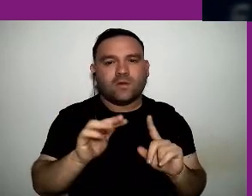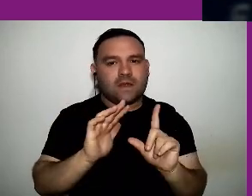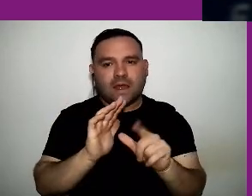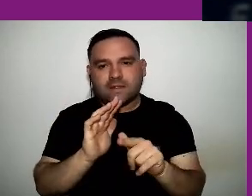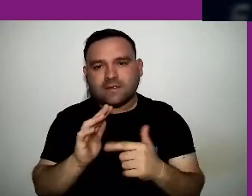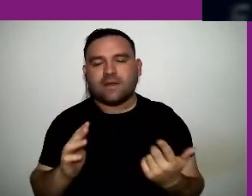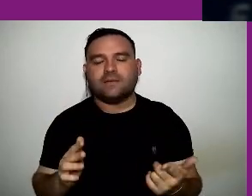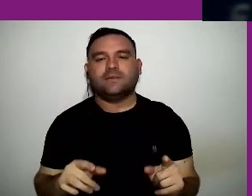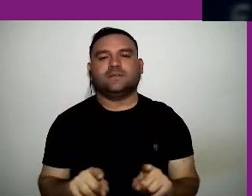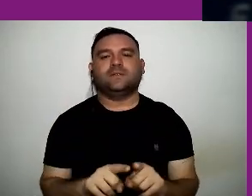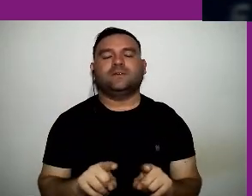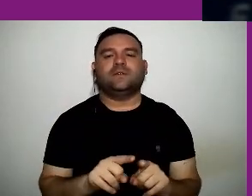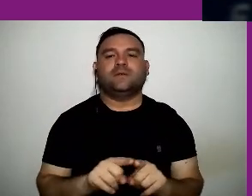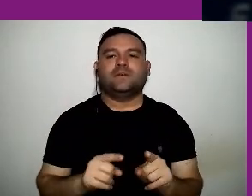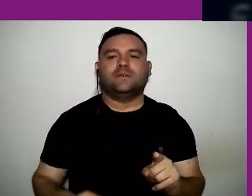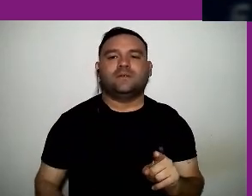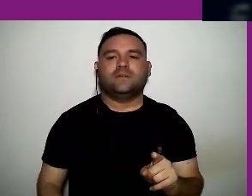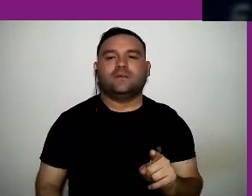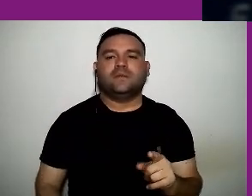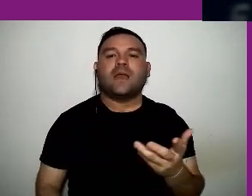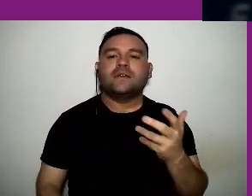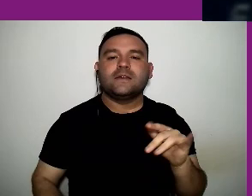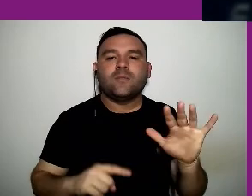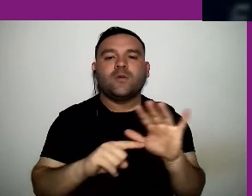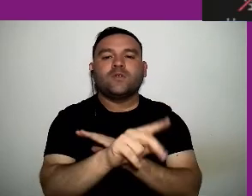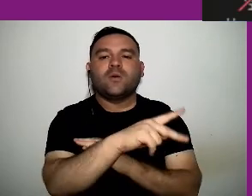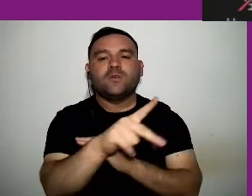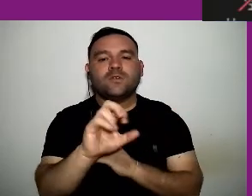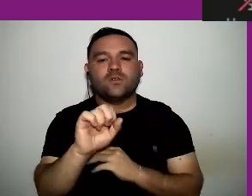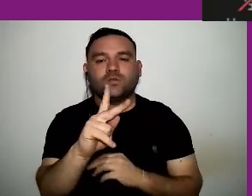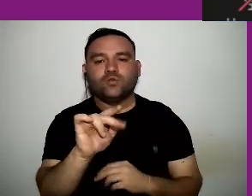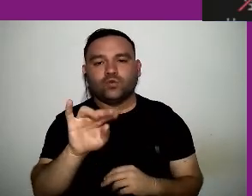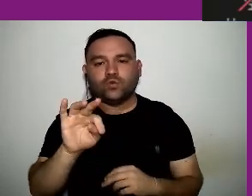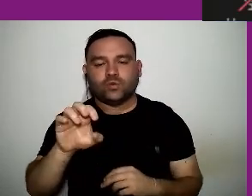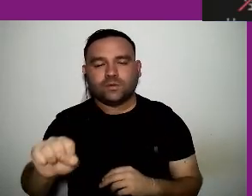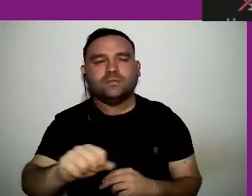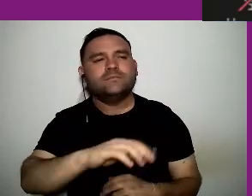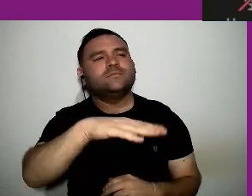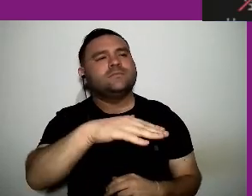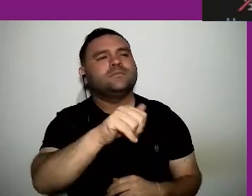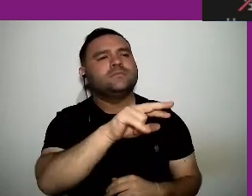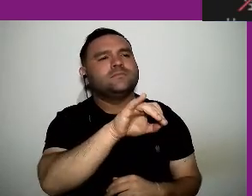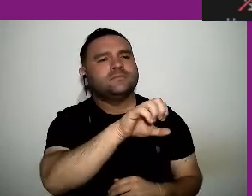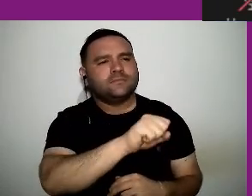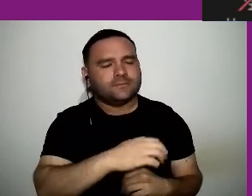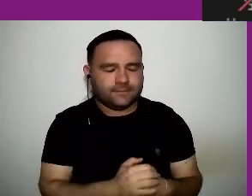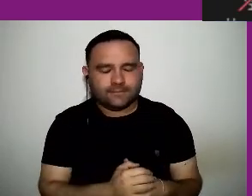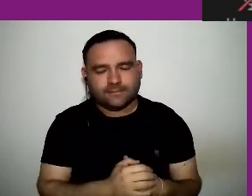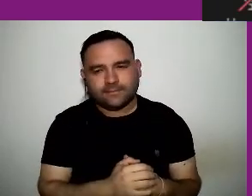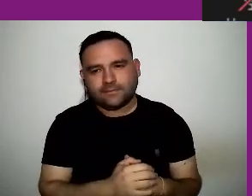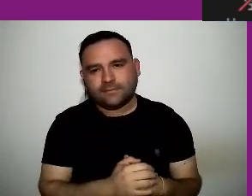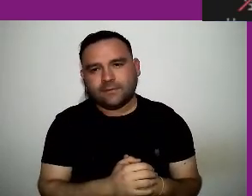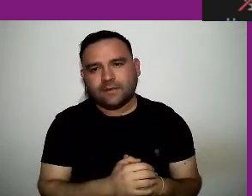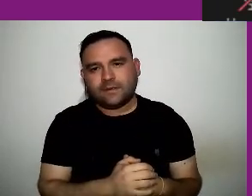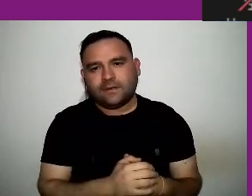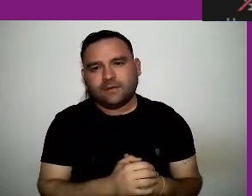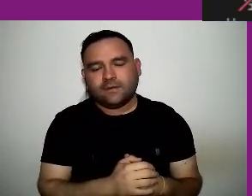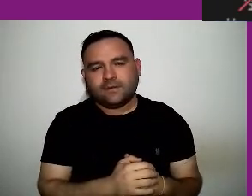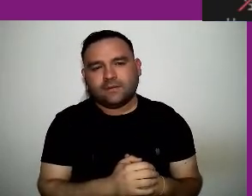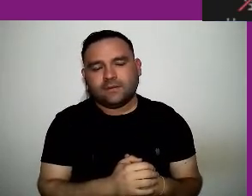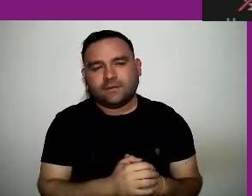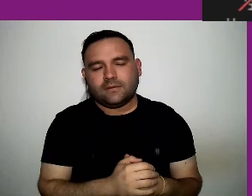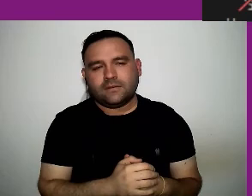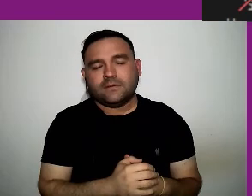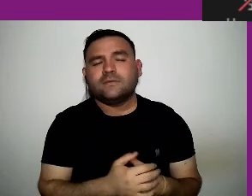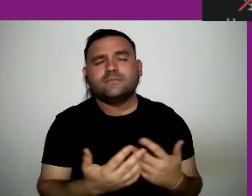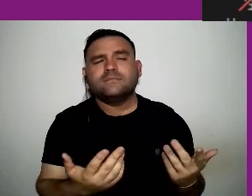atrasar. And I'd like to do a question to Professor Schultz. Marcos. Tem uma pergunta para o professor Schultz.